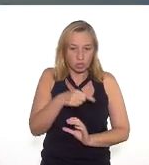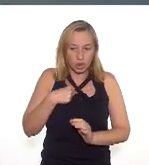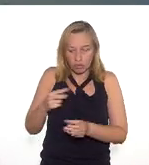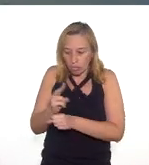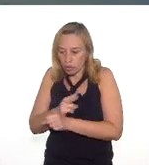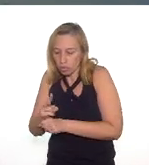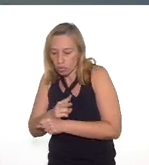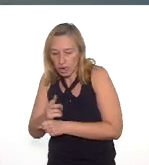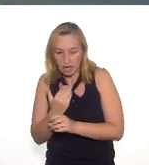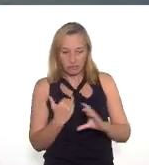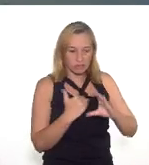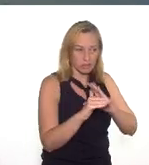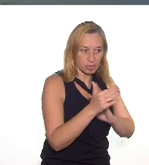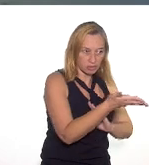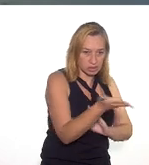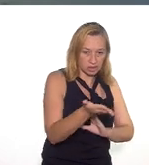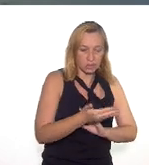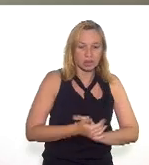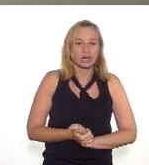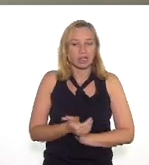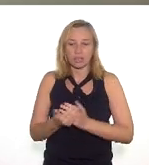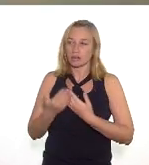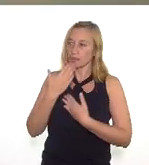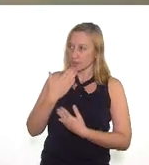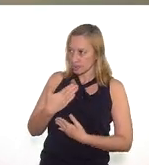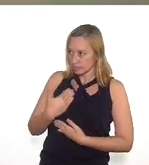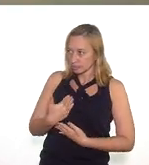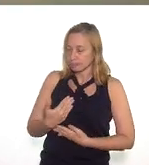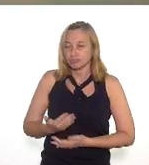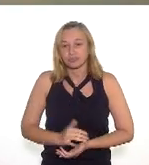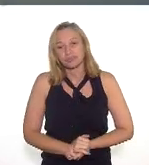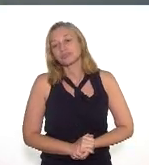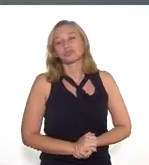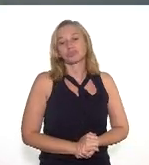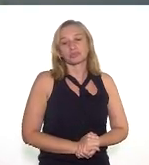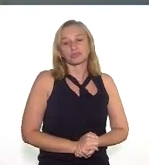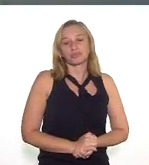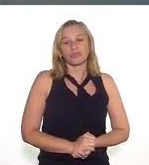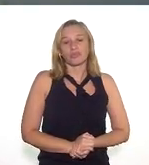para vocês. Por favor. Mas